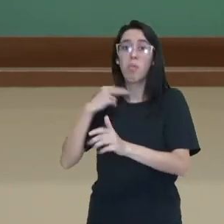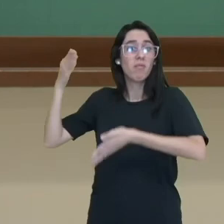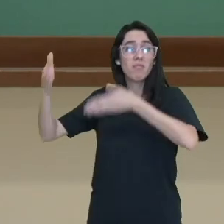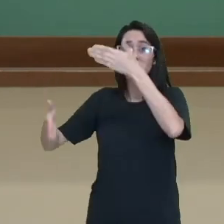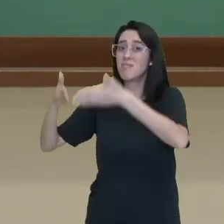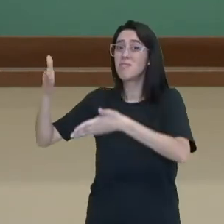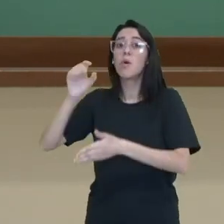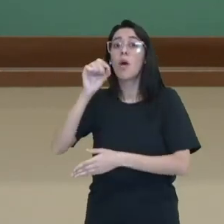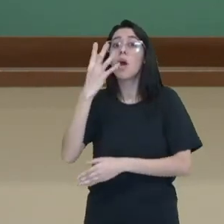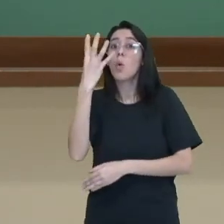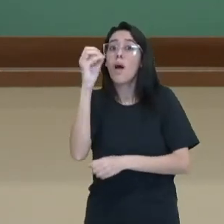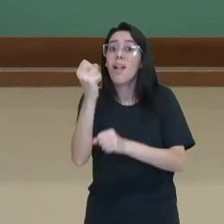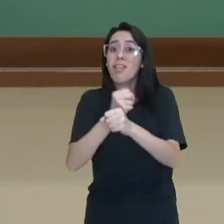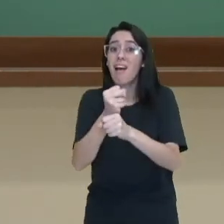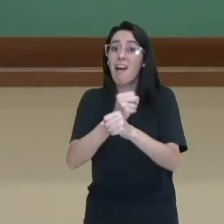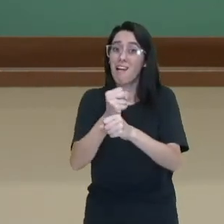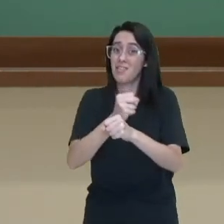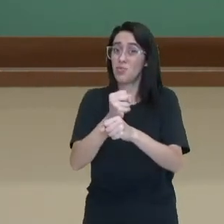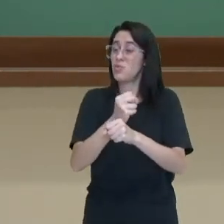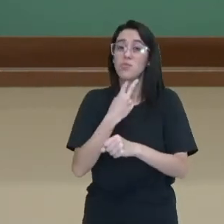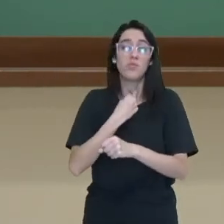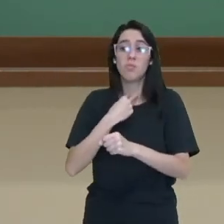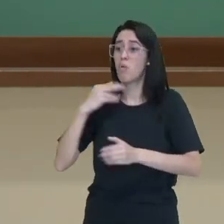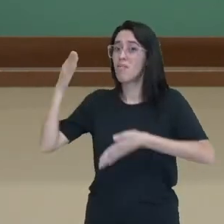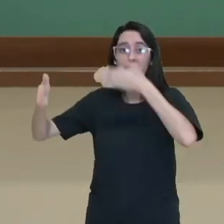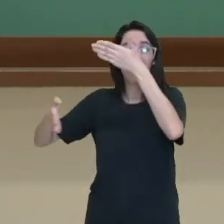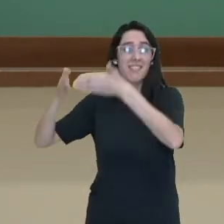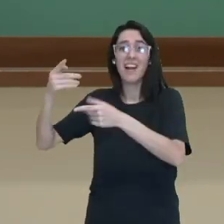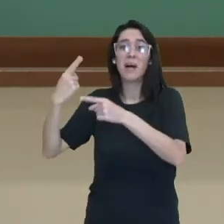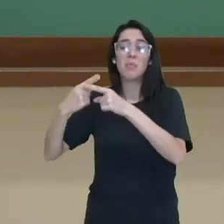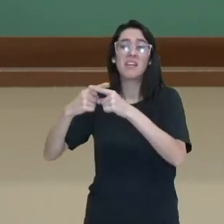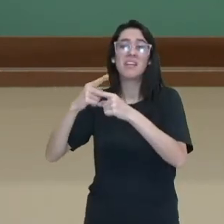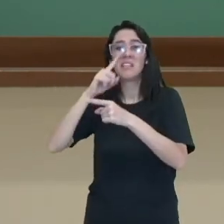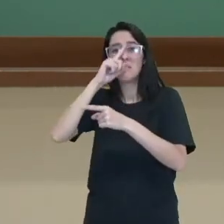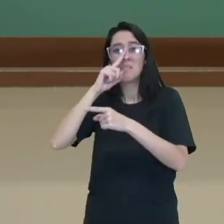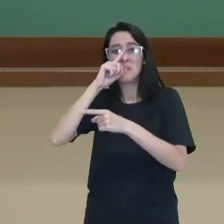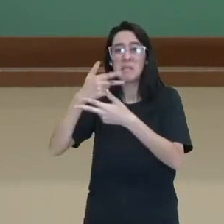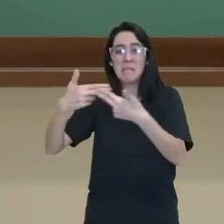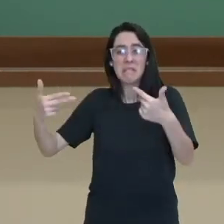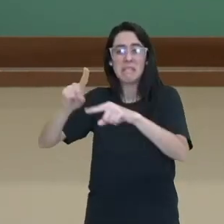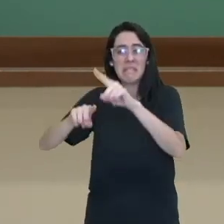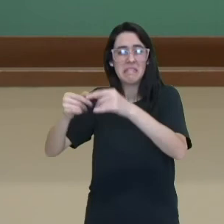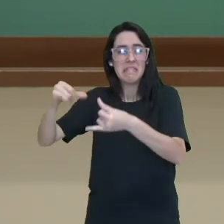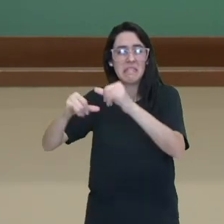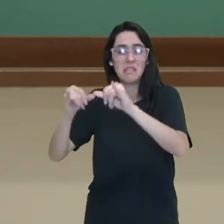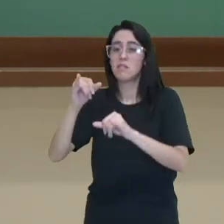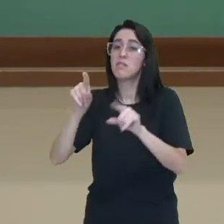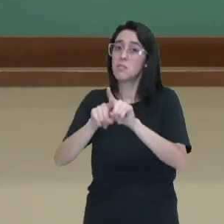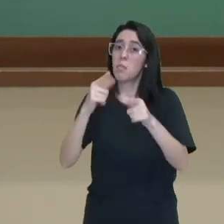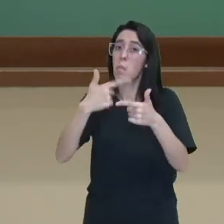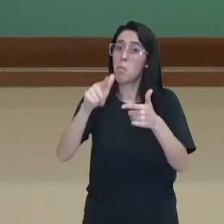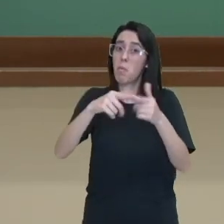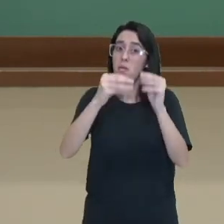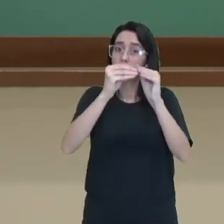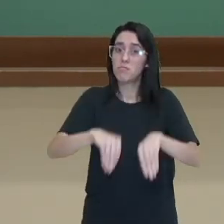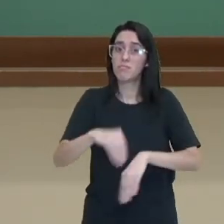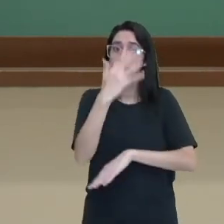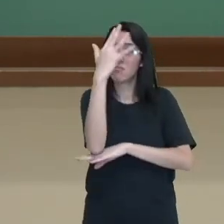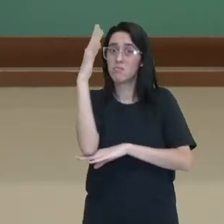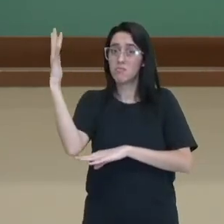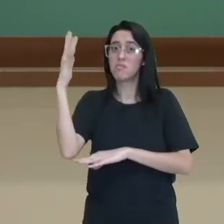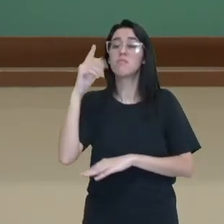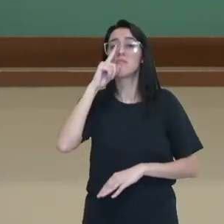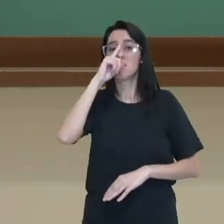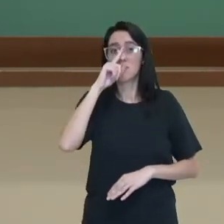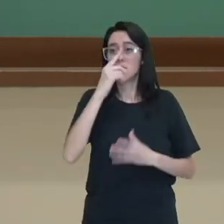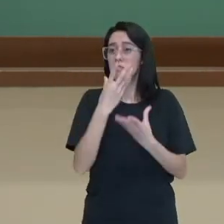menos 40 anos. Não vai gerar renda, sem contar os problemas ambientais, né, o fim de